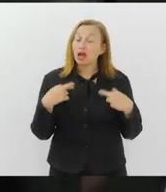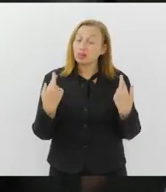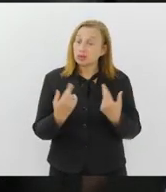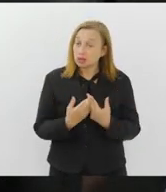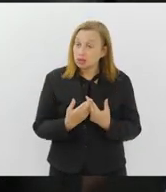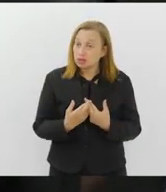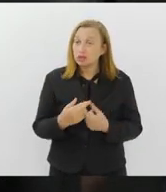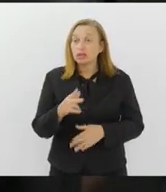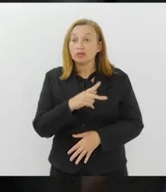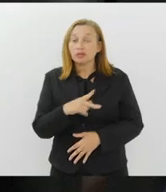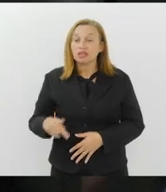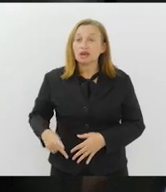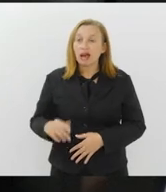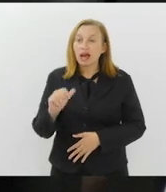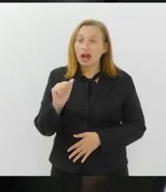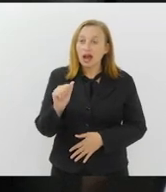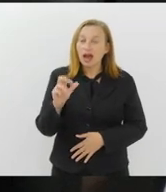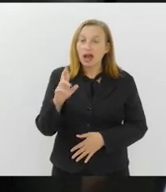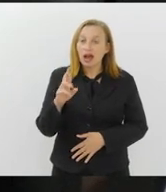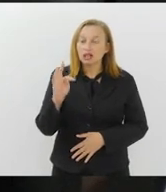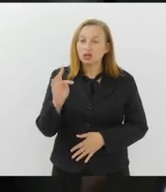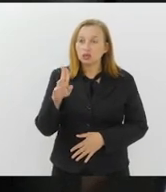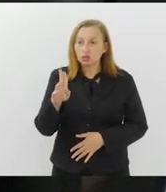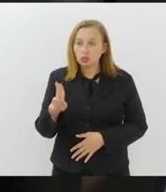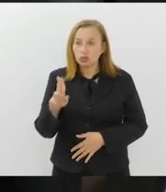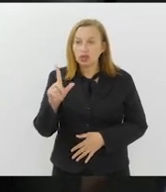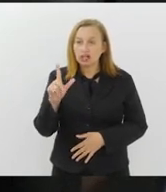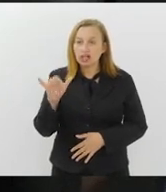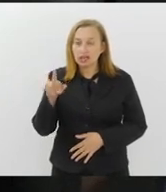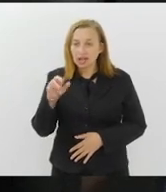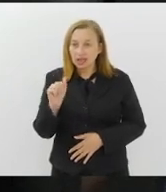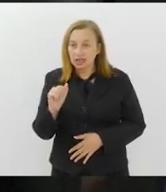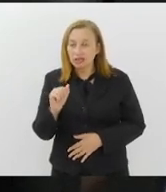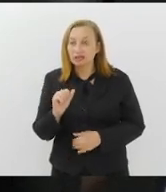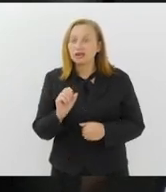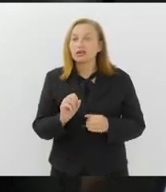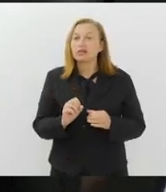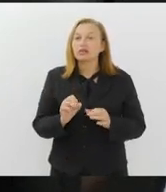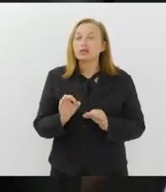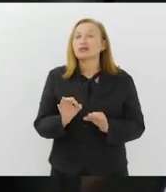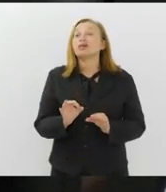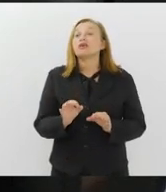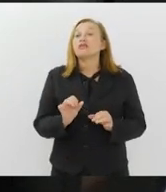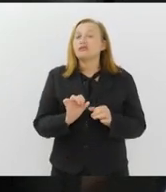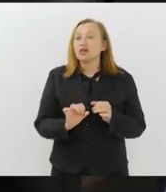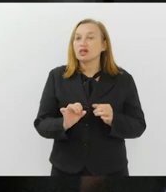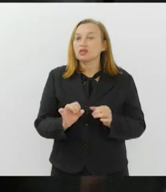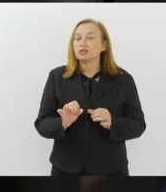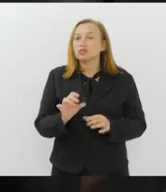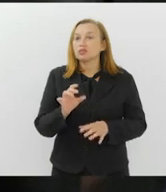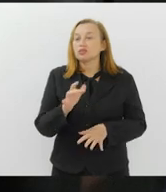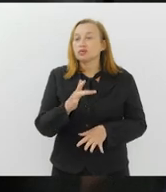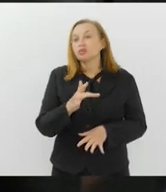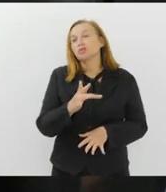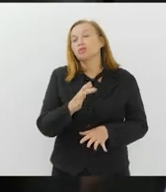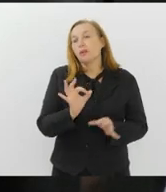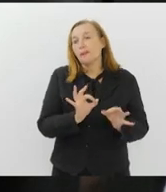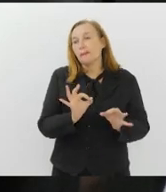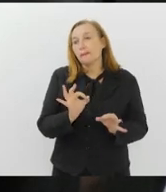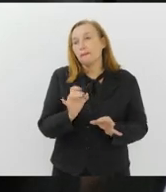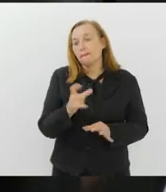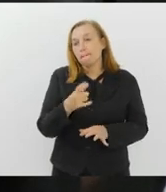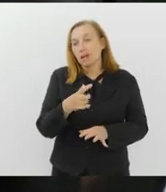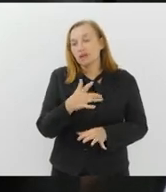que o presidente Arthur Lira fez a portas fechadas com os planos de saúde e fizeram um acordo de boca que eles iam cancelar os